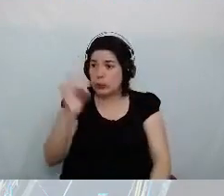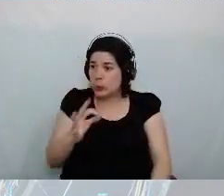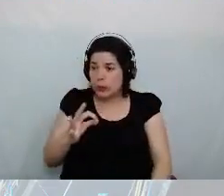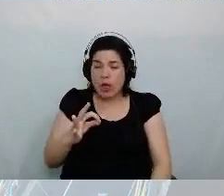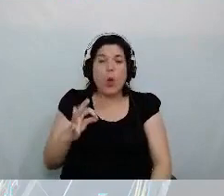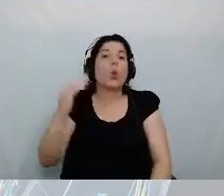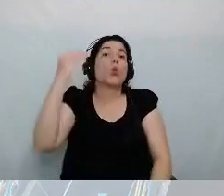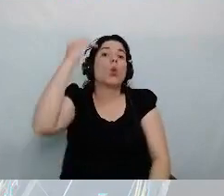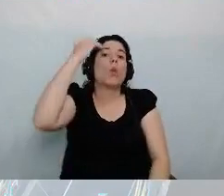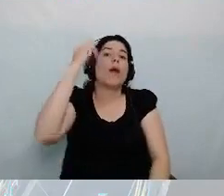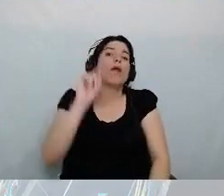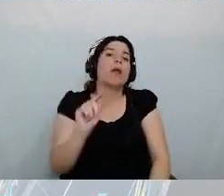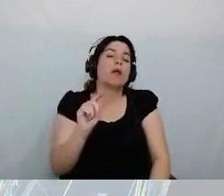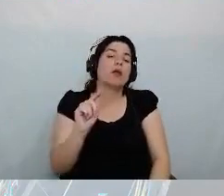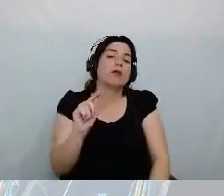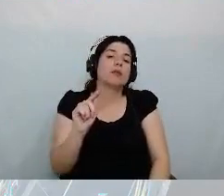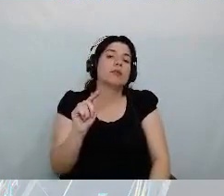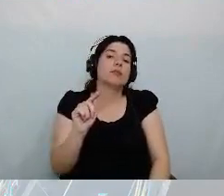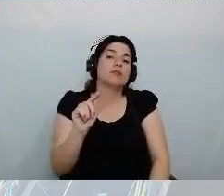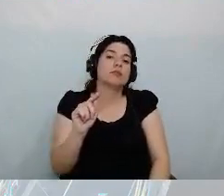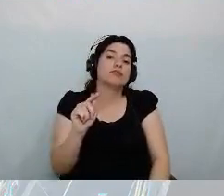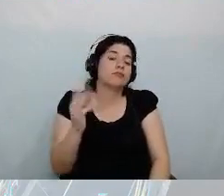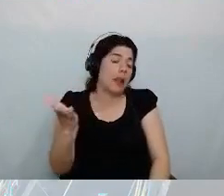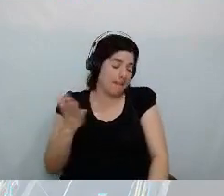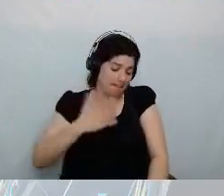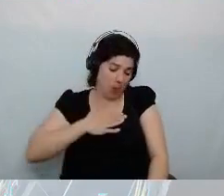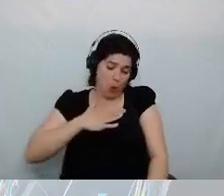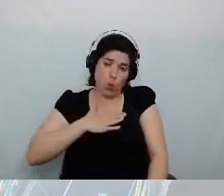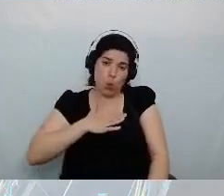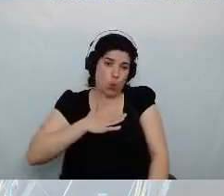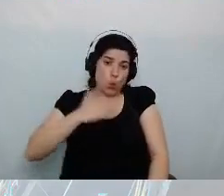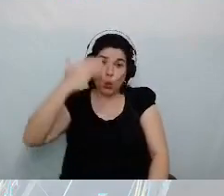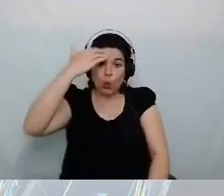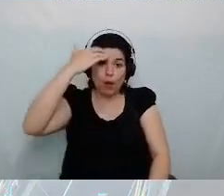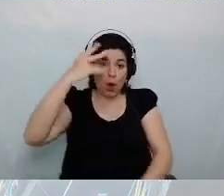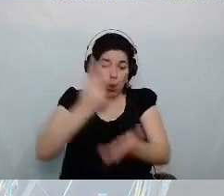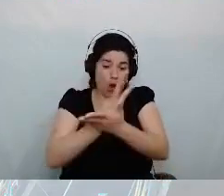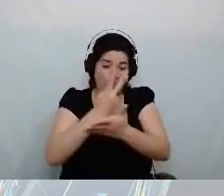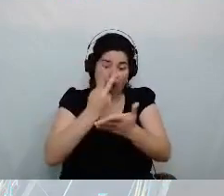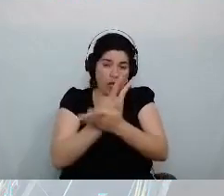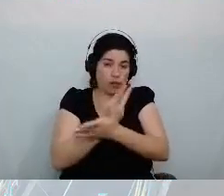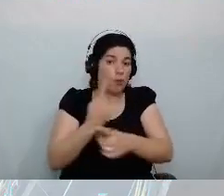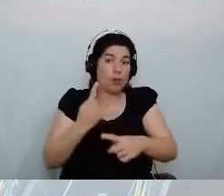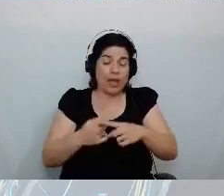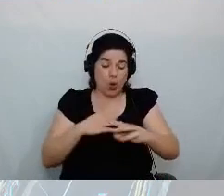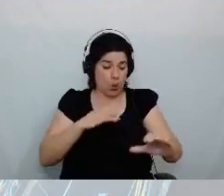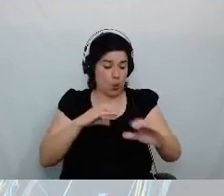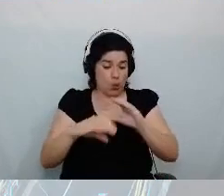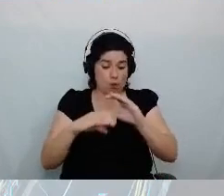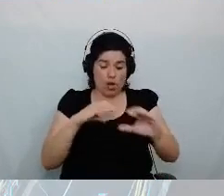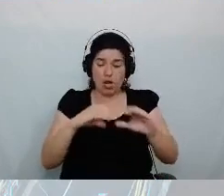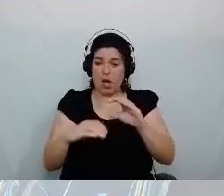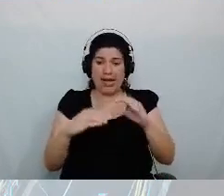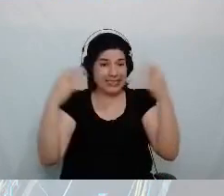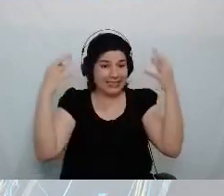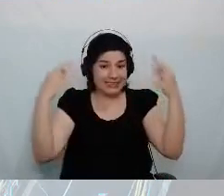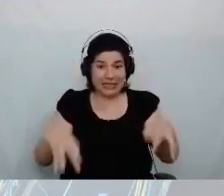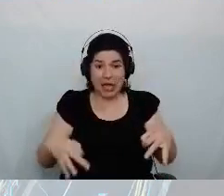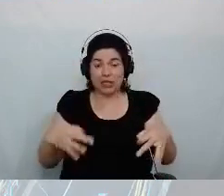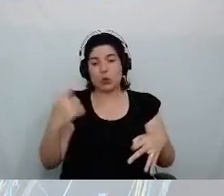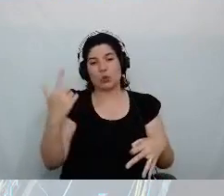culpa? É minha. Eu não estou comunicando da forma